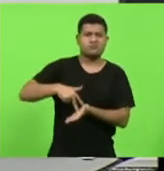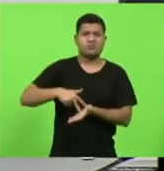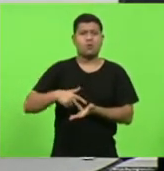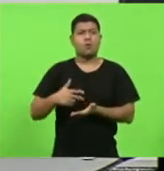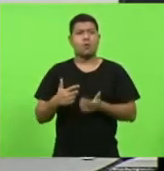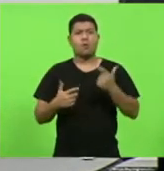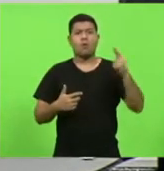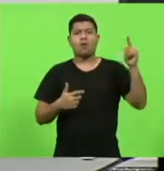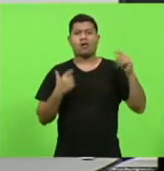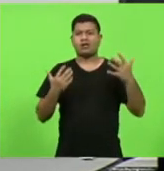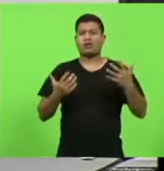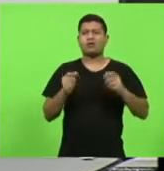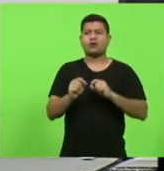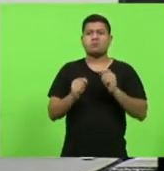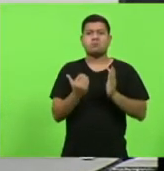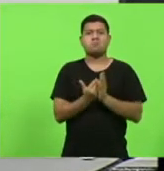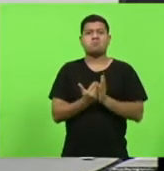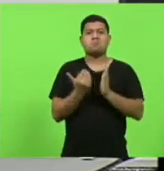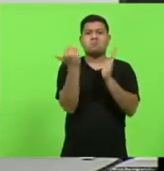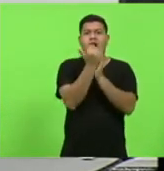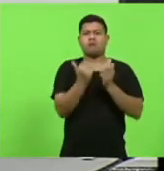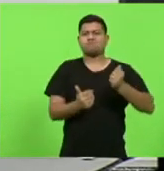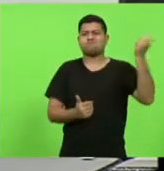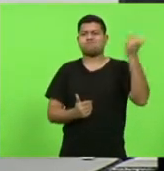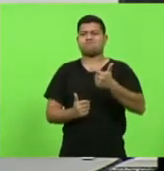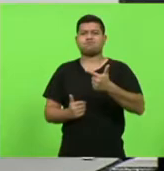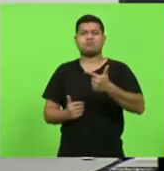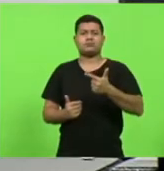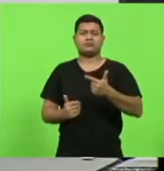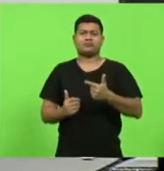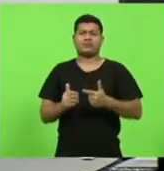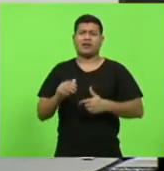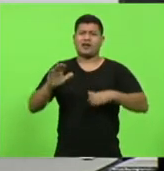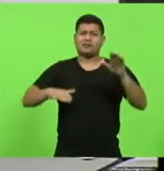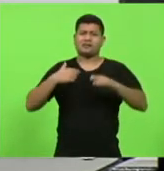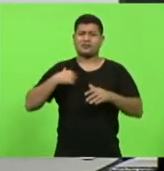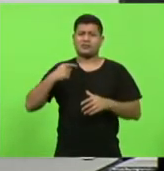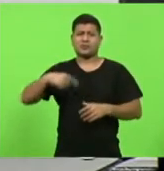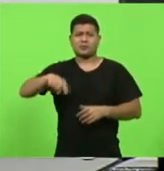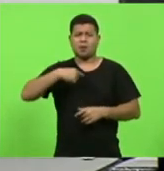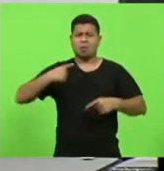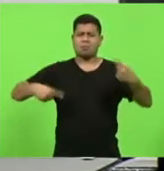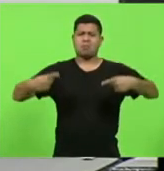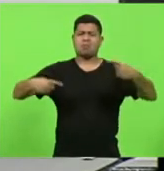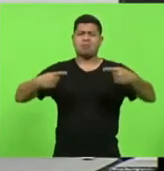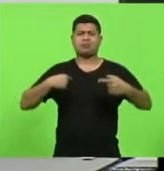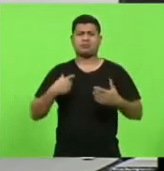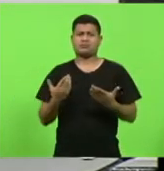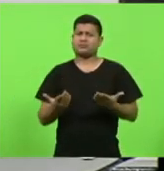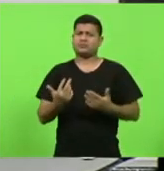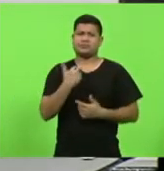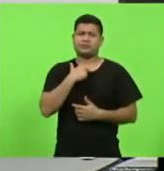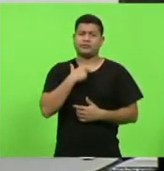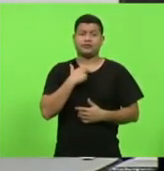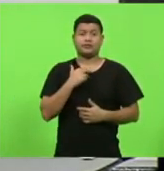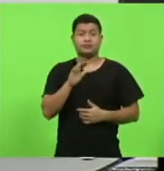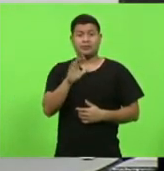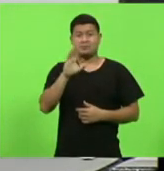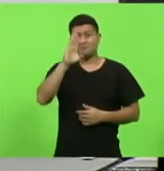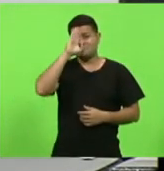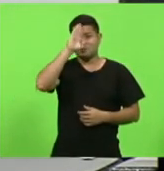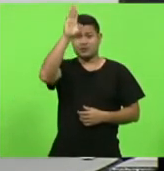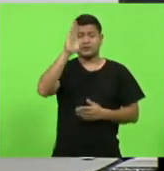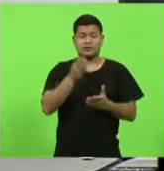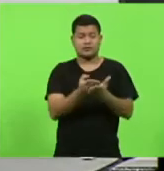recado. E, às vezes, a gente acaba ficando nisso. Mas o mais importante é que os catarinenses não fiquem à mercê disso. Eu